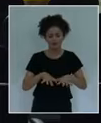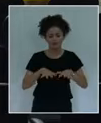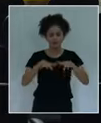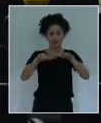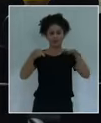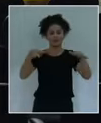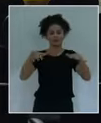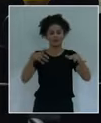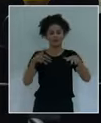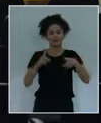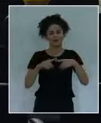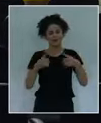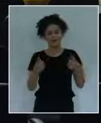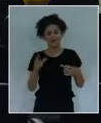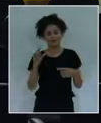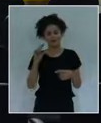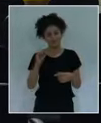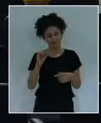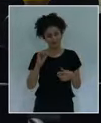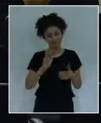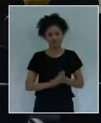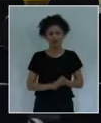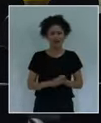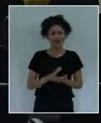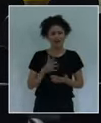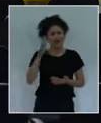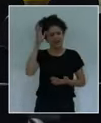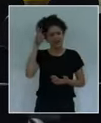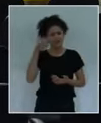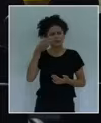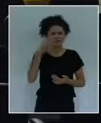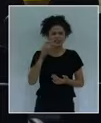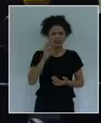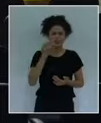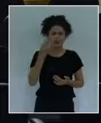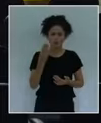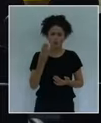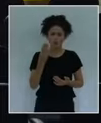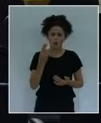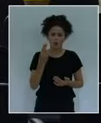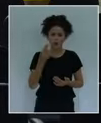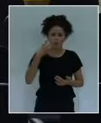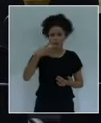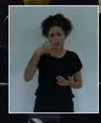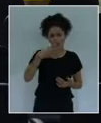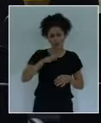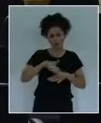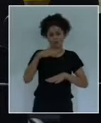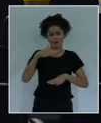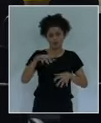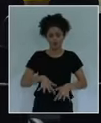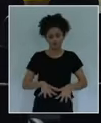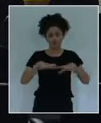águas, porque talvez a terceira ou a quarta maior cheia, mas graças a Deus sem muitos danos. Então é te parabenizar